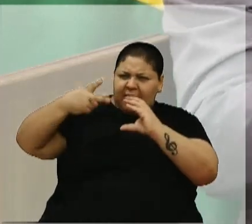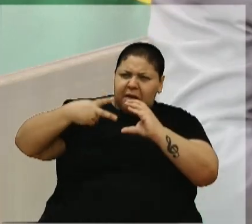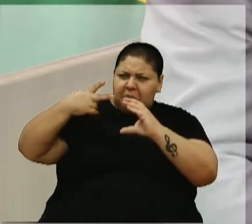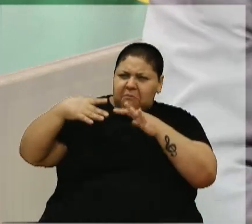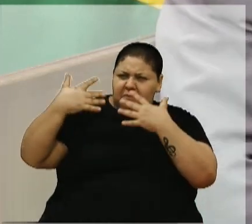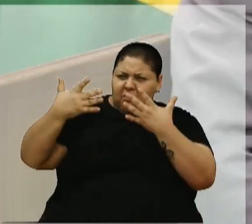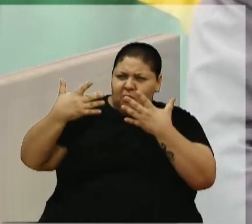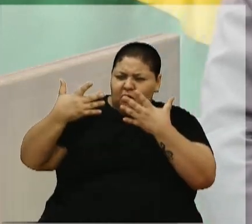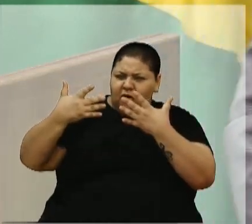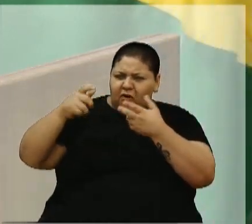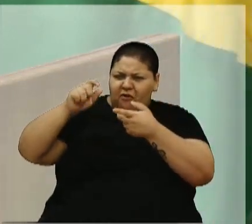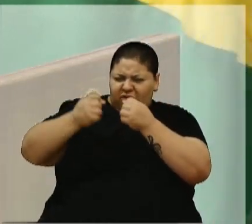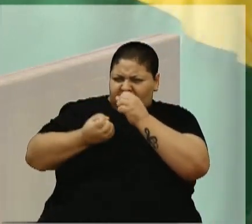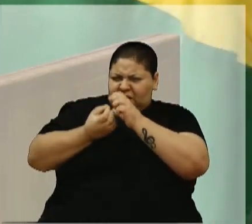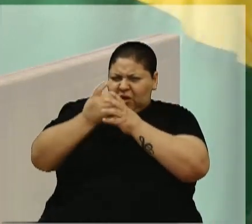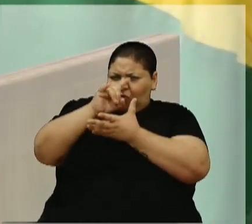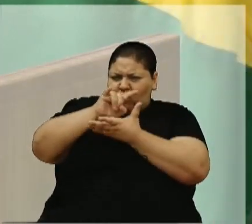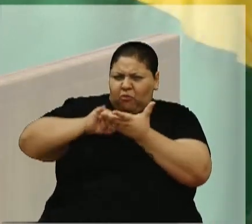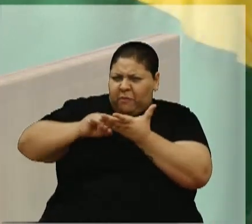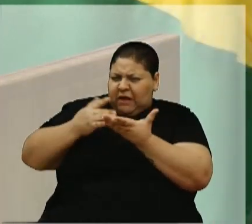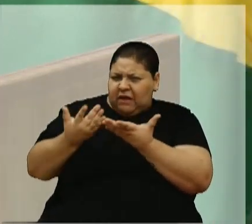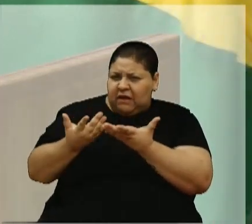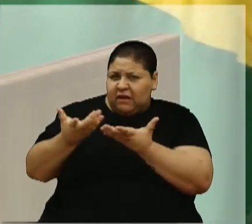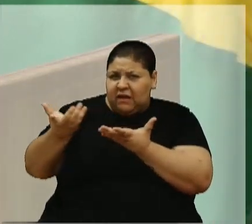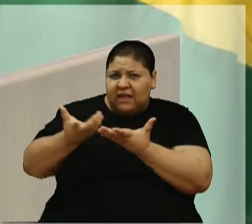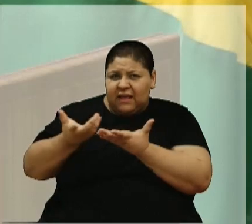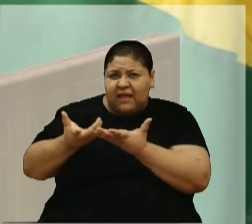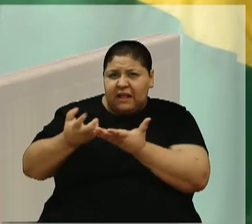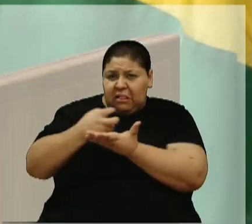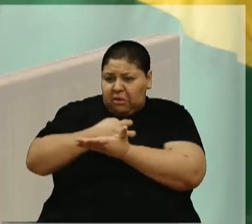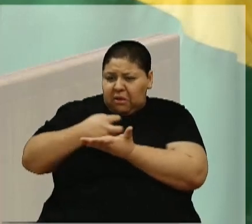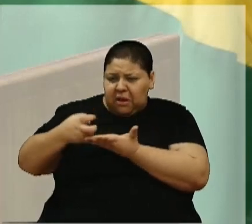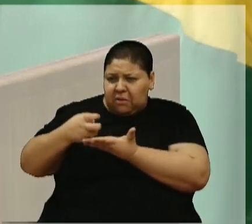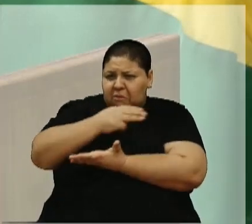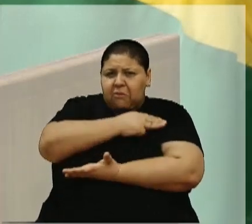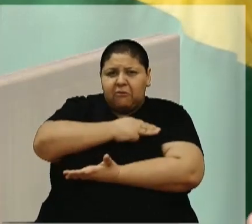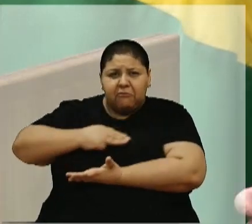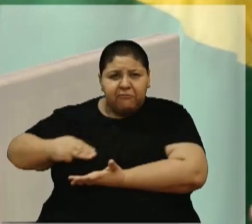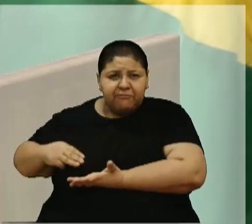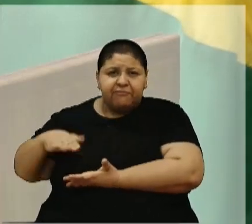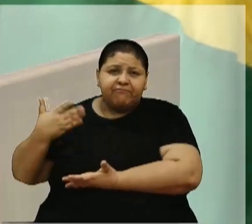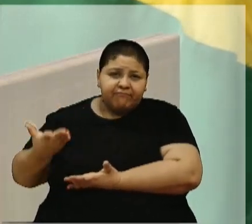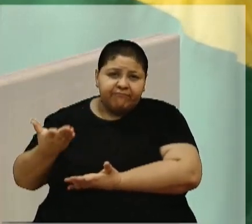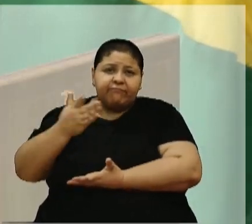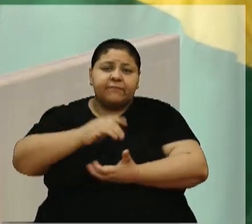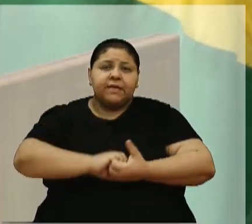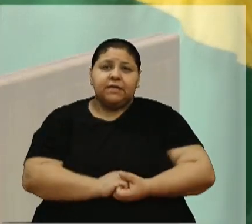uma moção querendo o impeachment do ministro. Então,